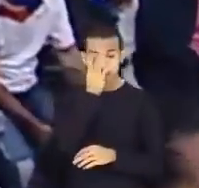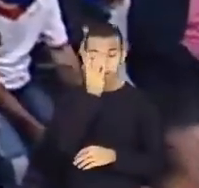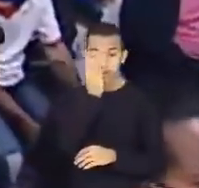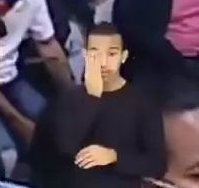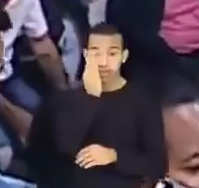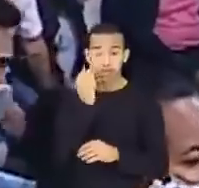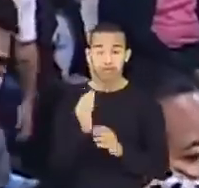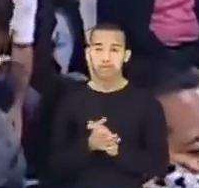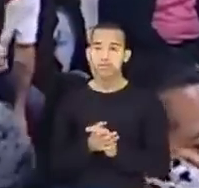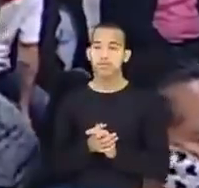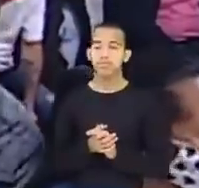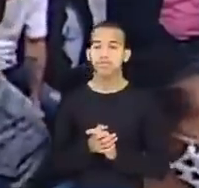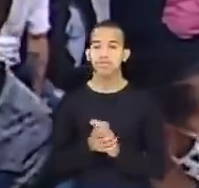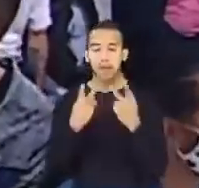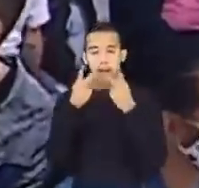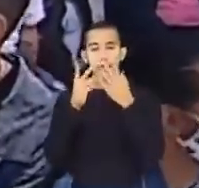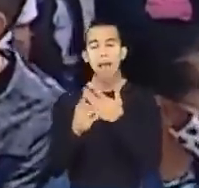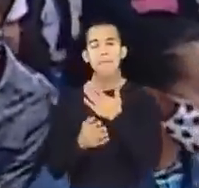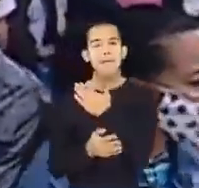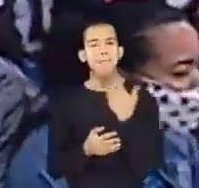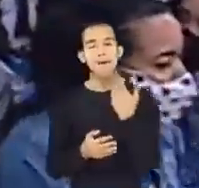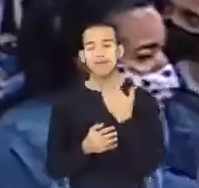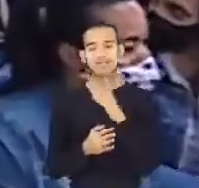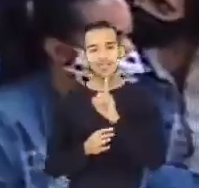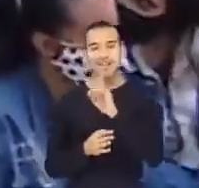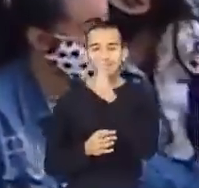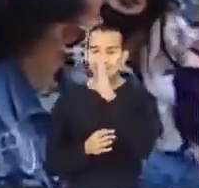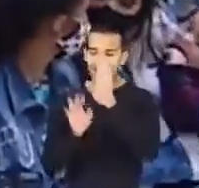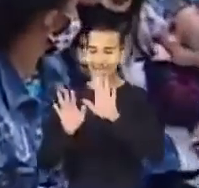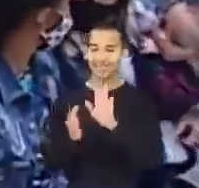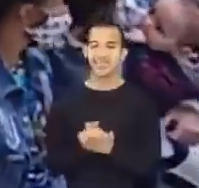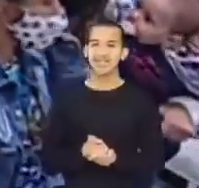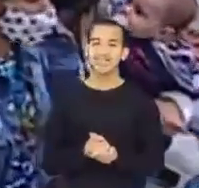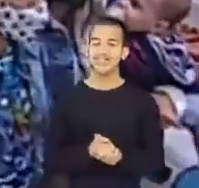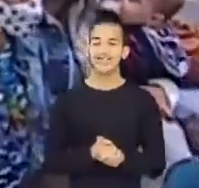Vai querer profetizar minha morte também, não. Fica quieto aí.